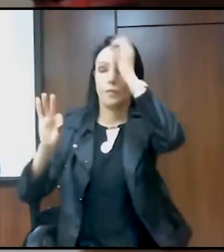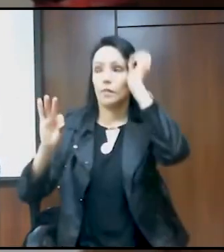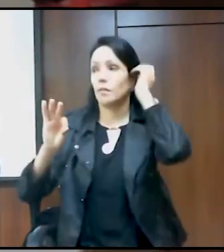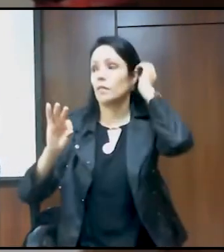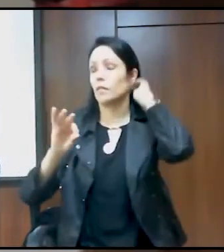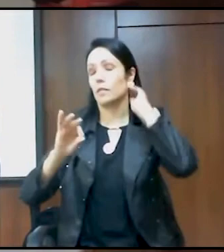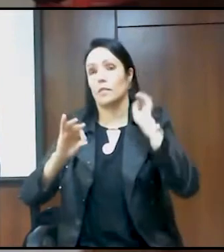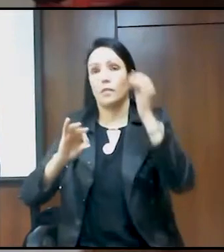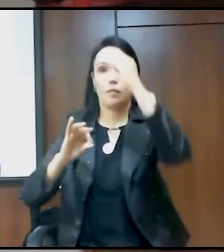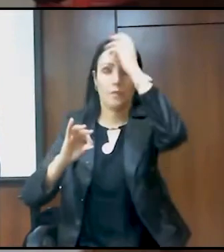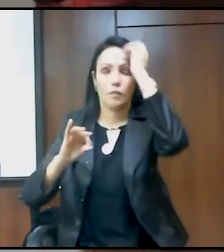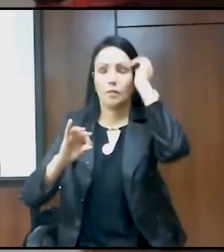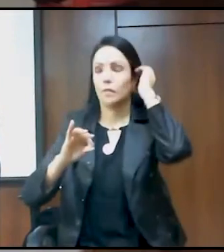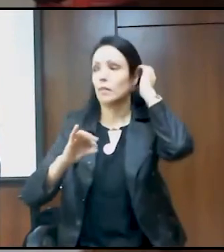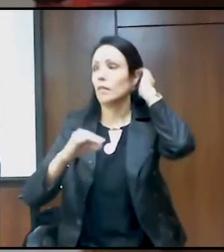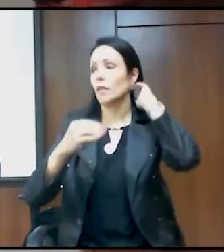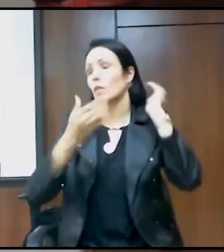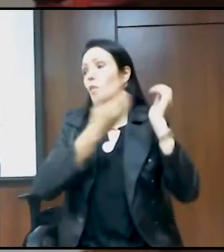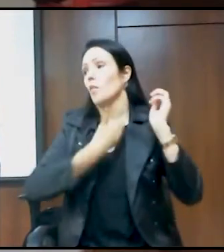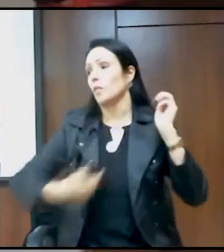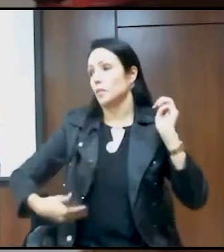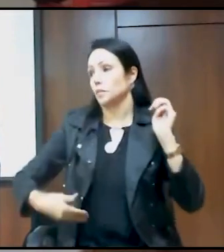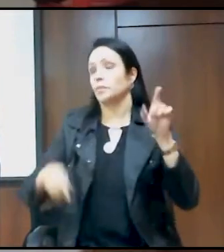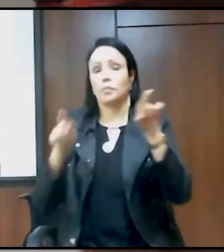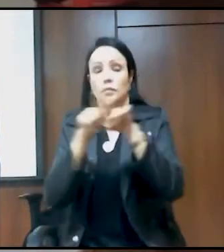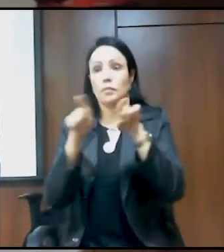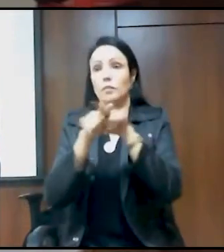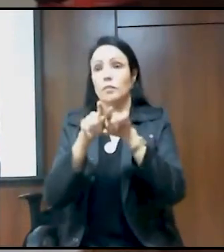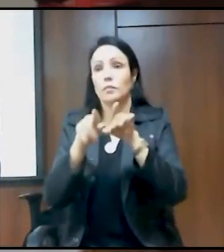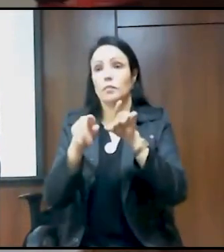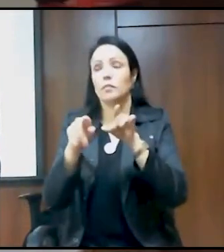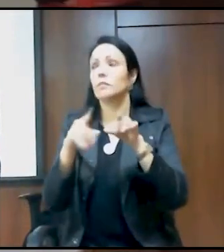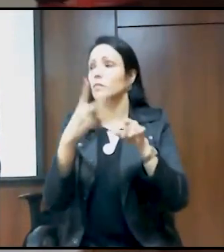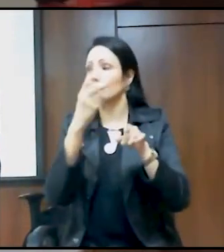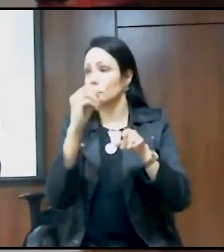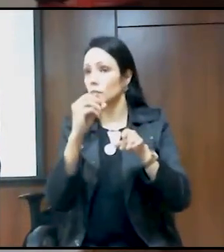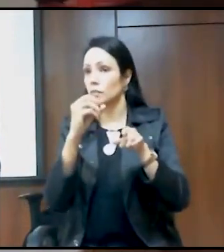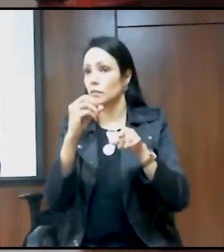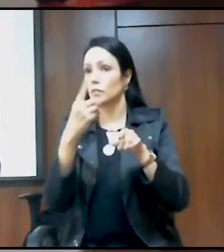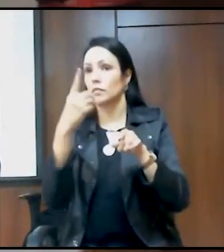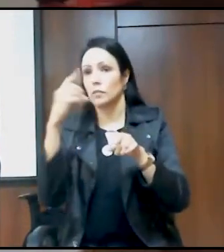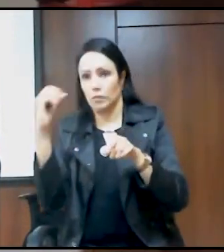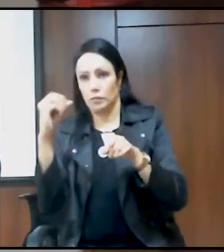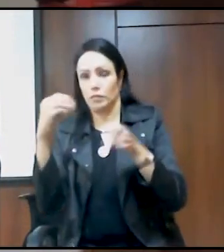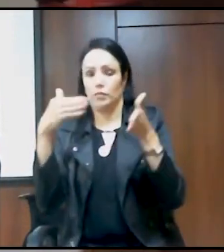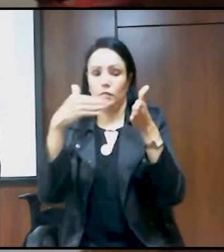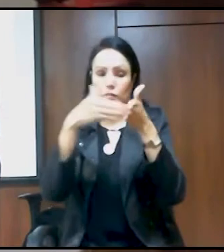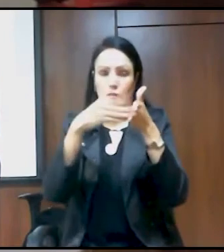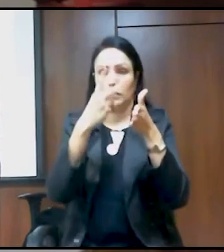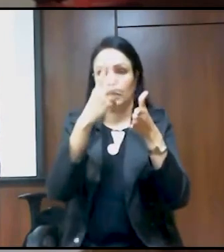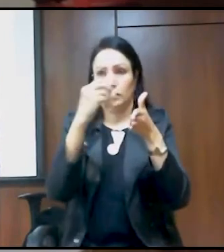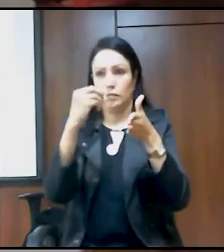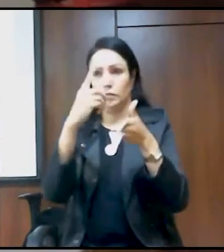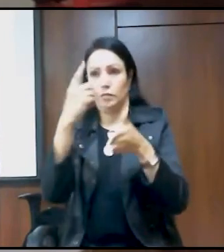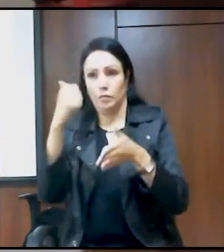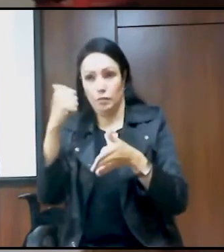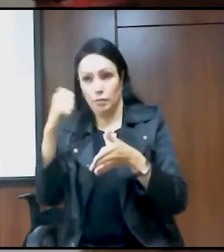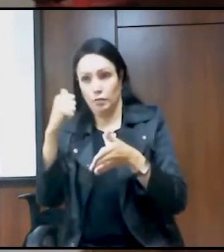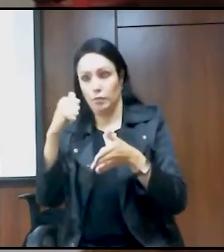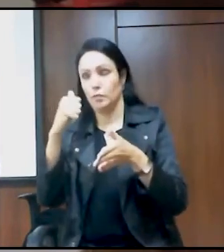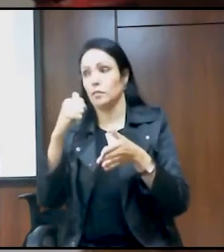ter também o auxílio aluguel, também, vejam, no mesmo período, 2010 e 2011. Tá? E cresce também, vejam que é uma